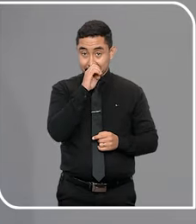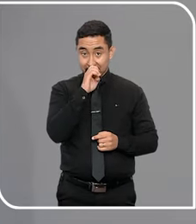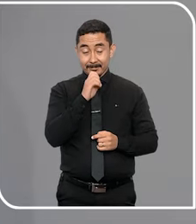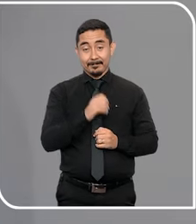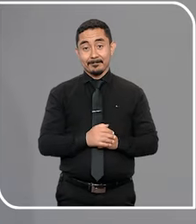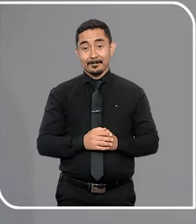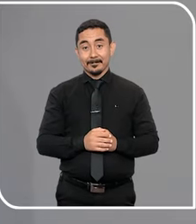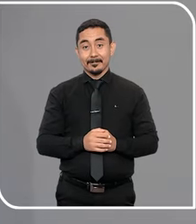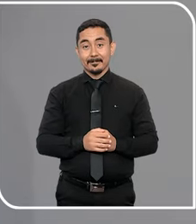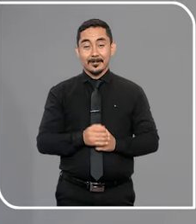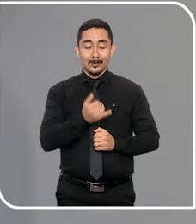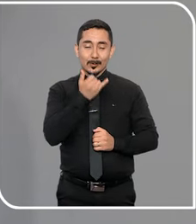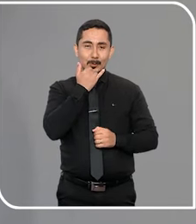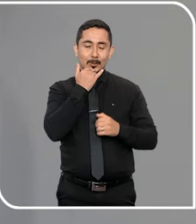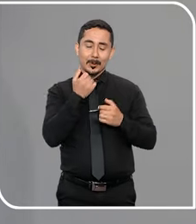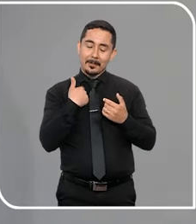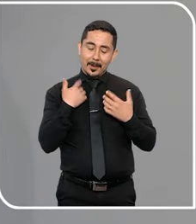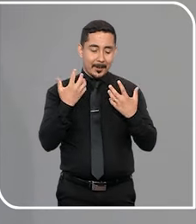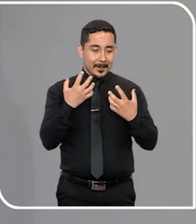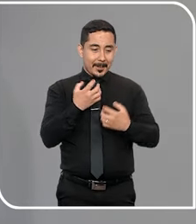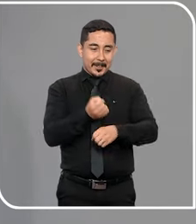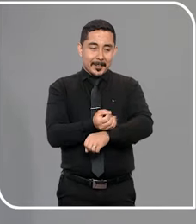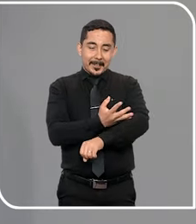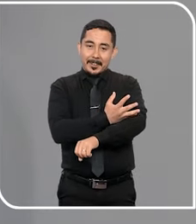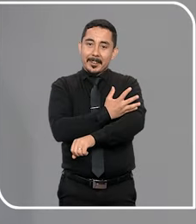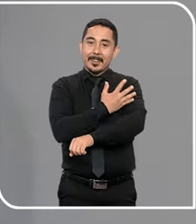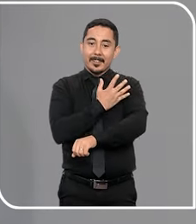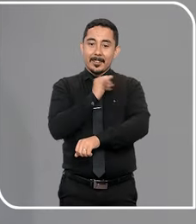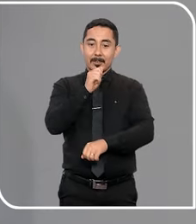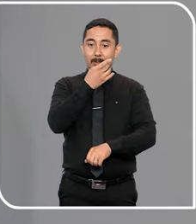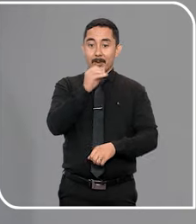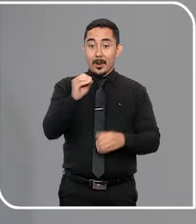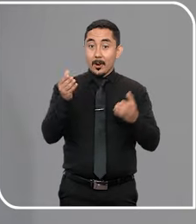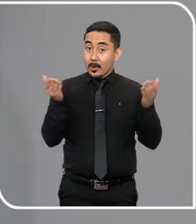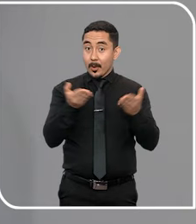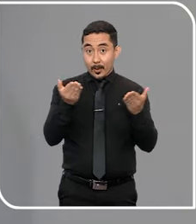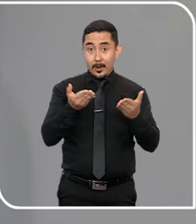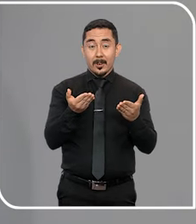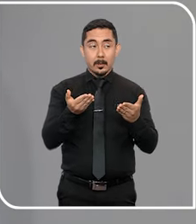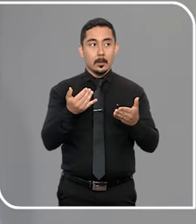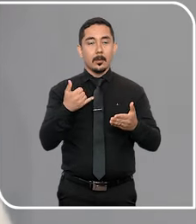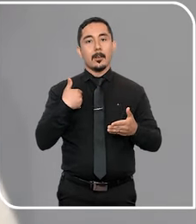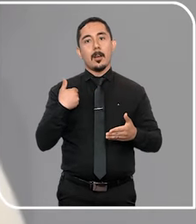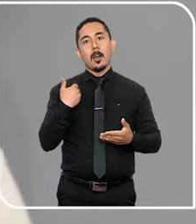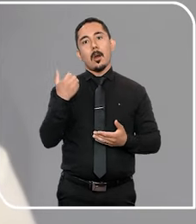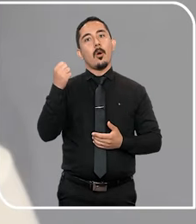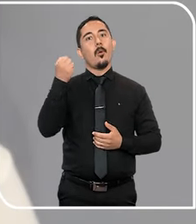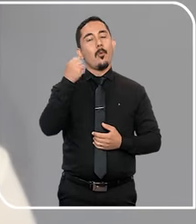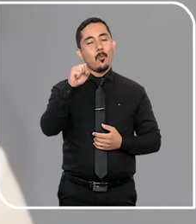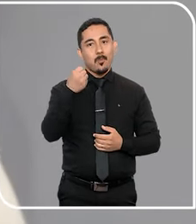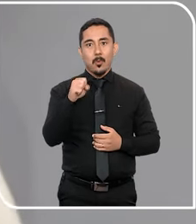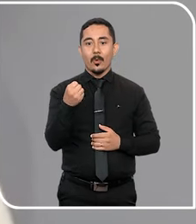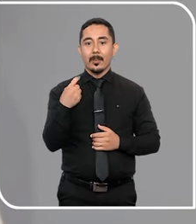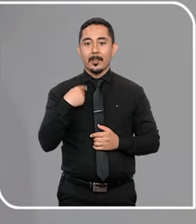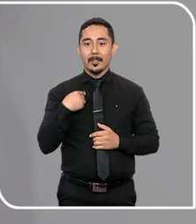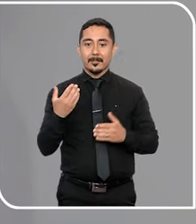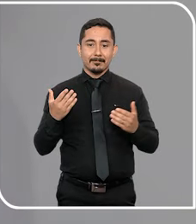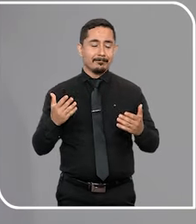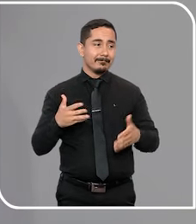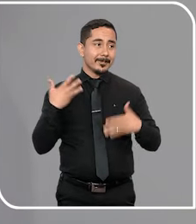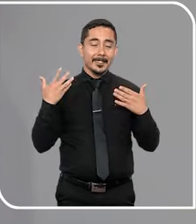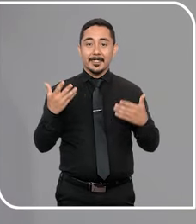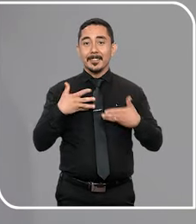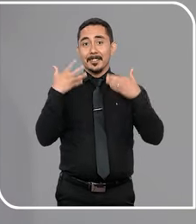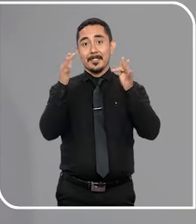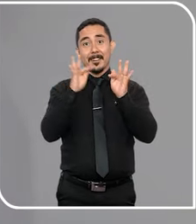a me recou meu João tá fazendo 8 anos hoje então para